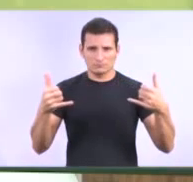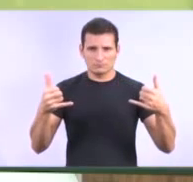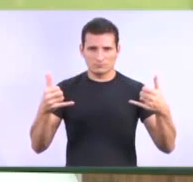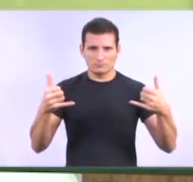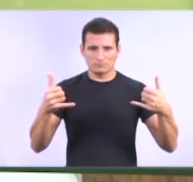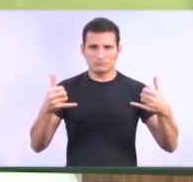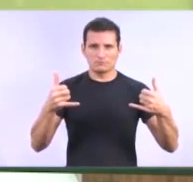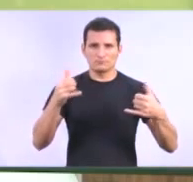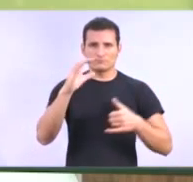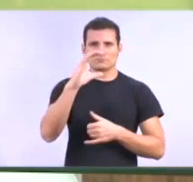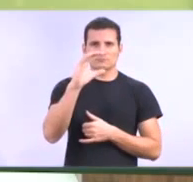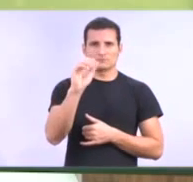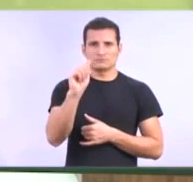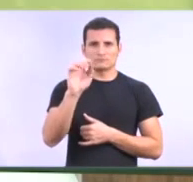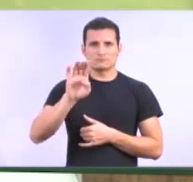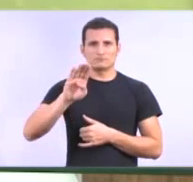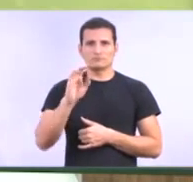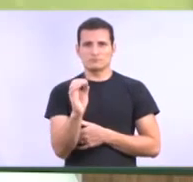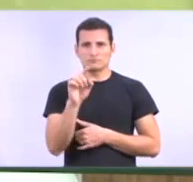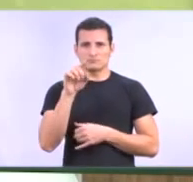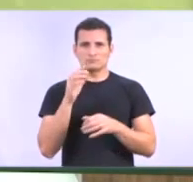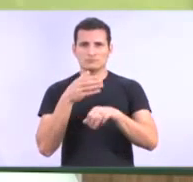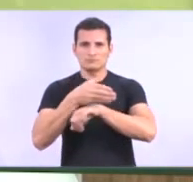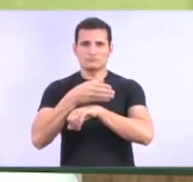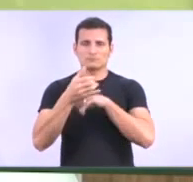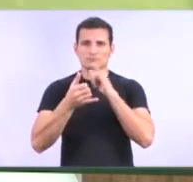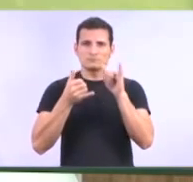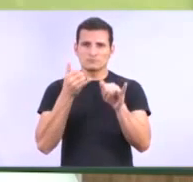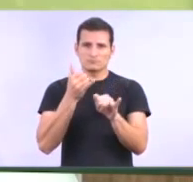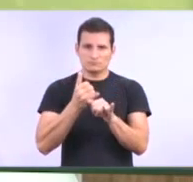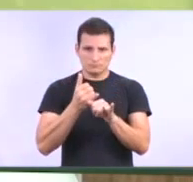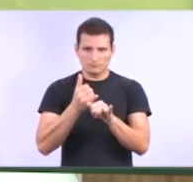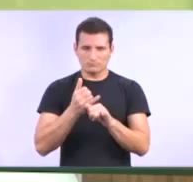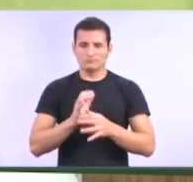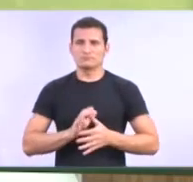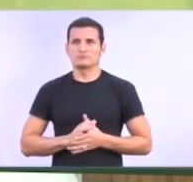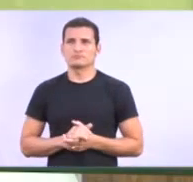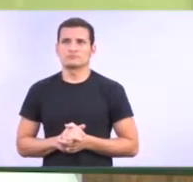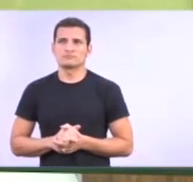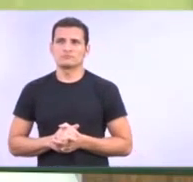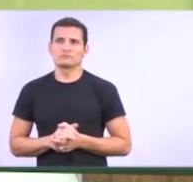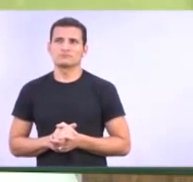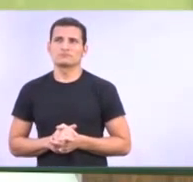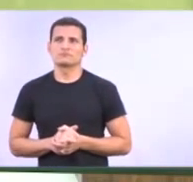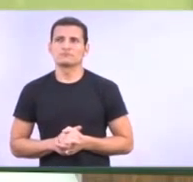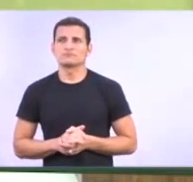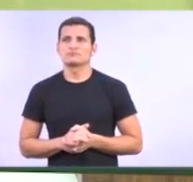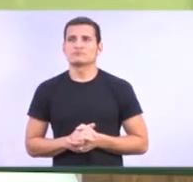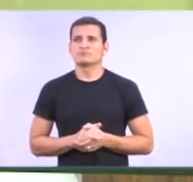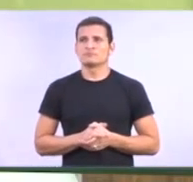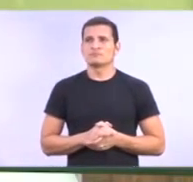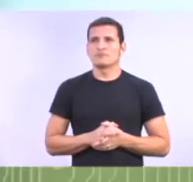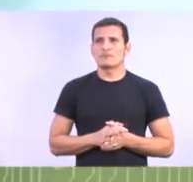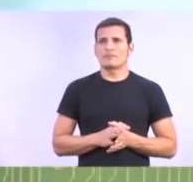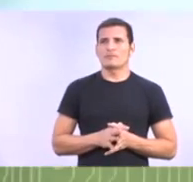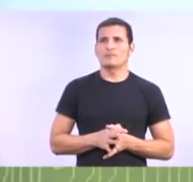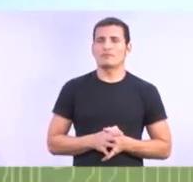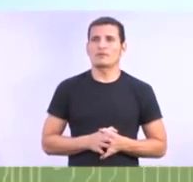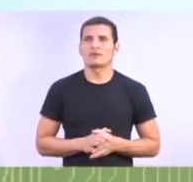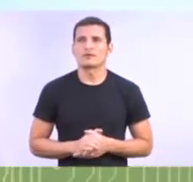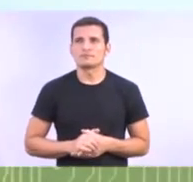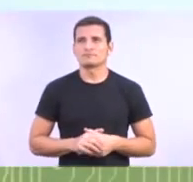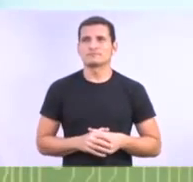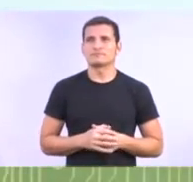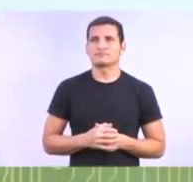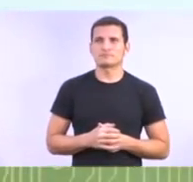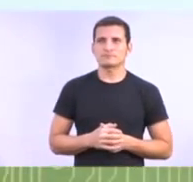que você vai acessar a internet para fazer os seus programas e aplicativos. Ok, professor? Obrigado.